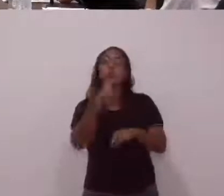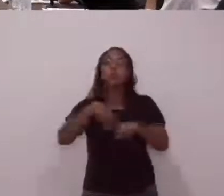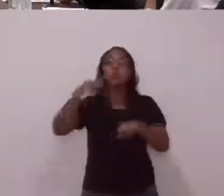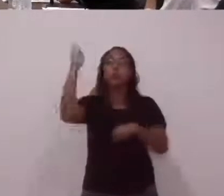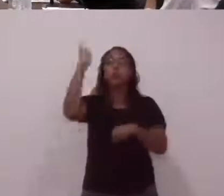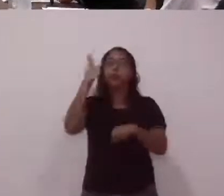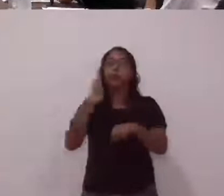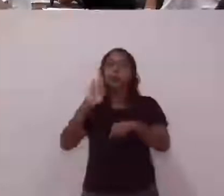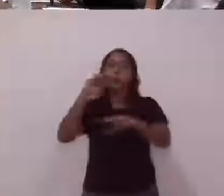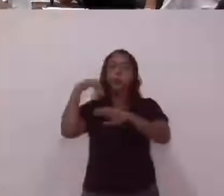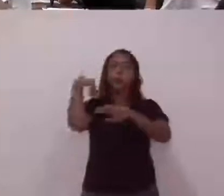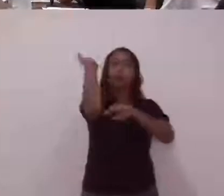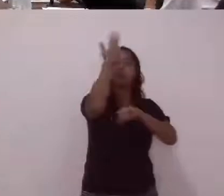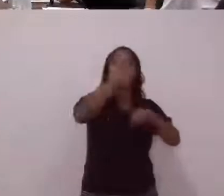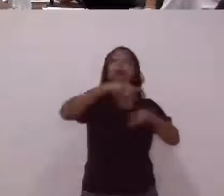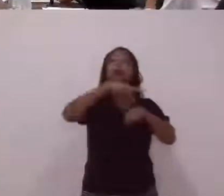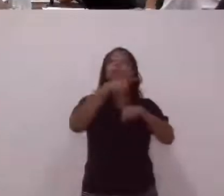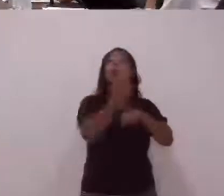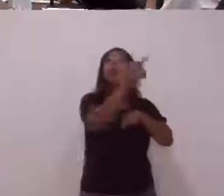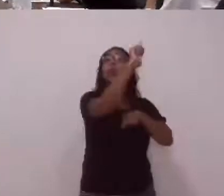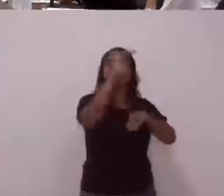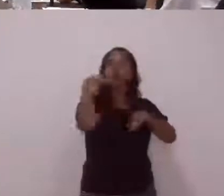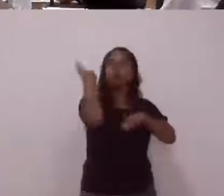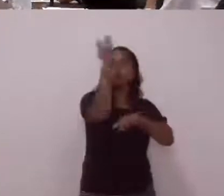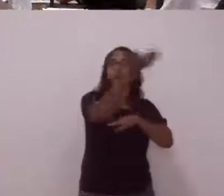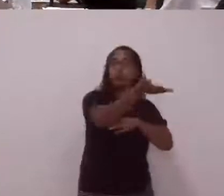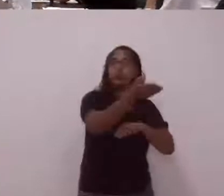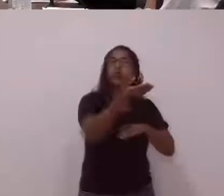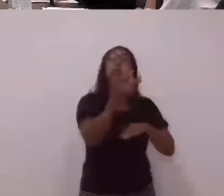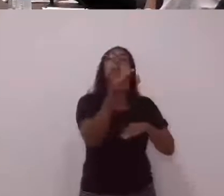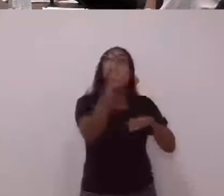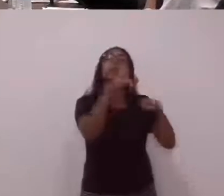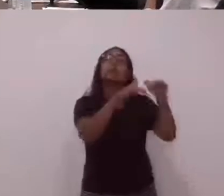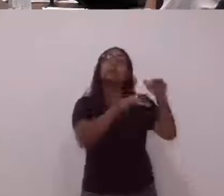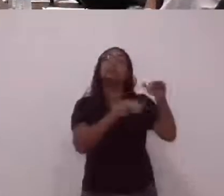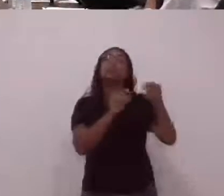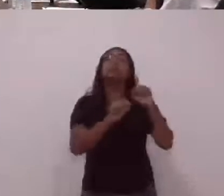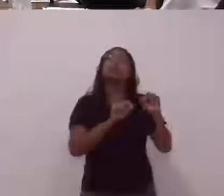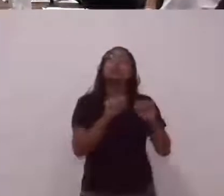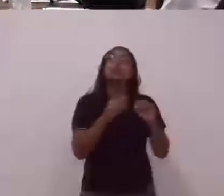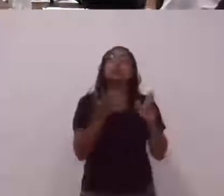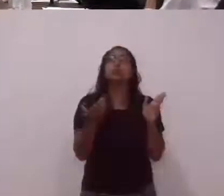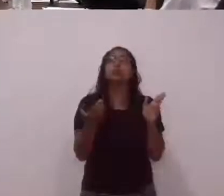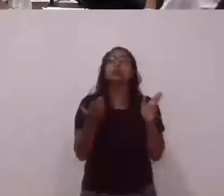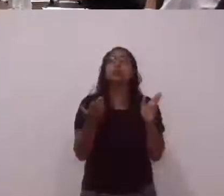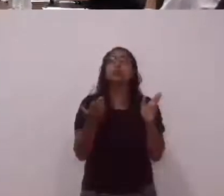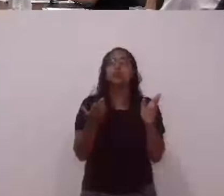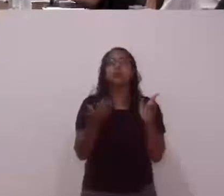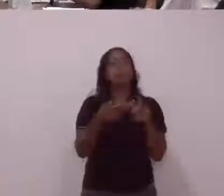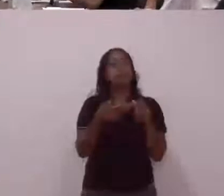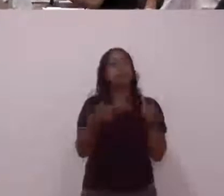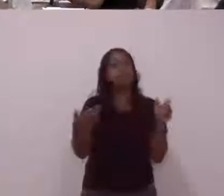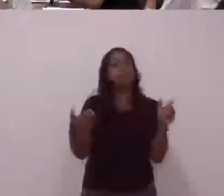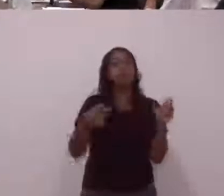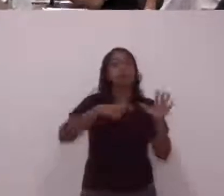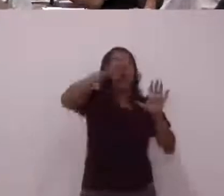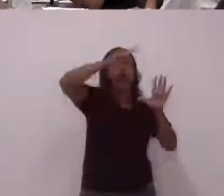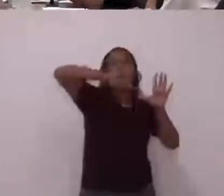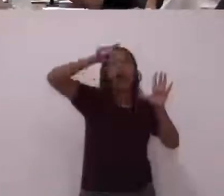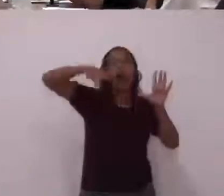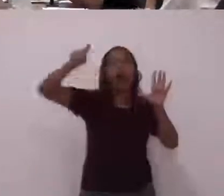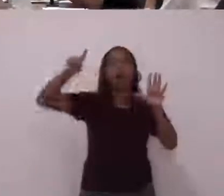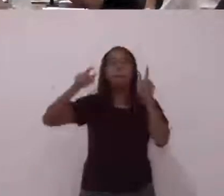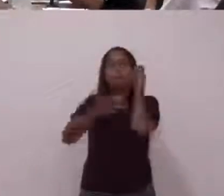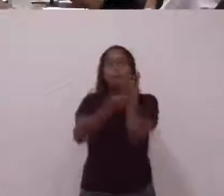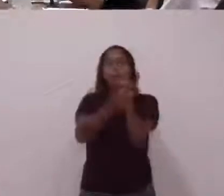PGBL, VGBL, fundos de previdência privadas e ações, devendo recair à indisponibilidade também